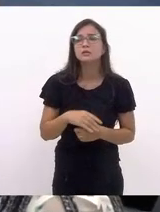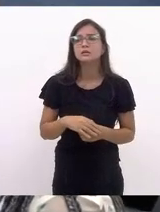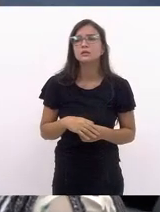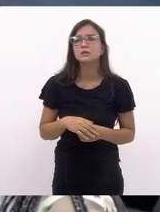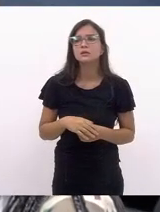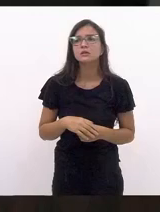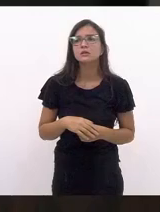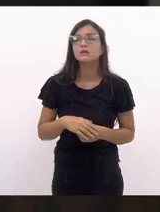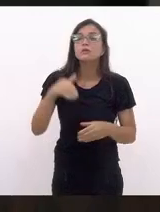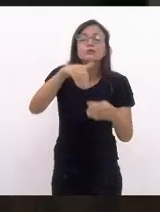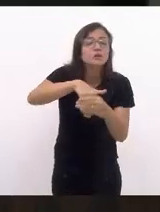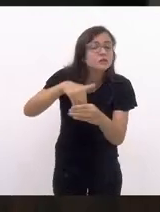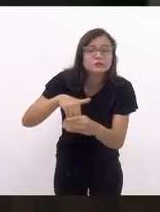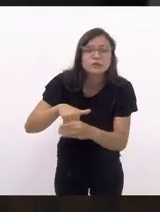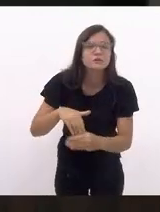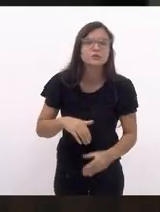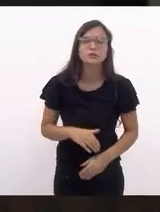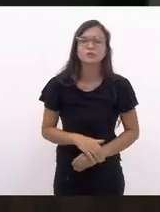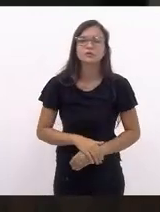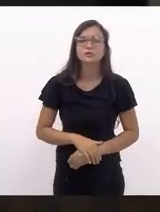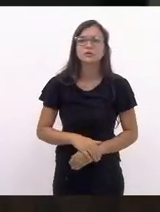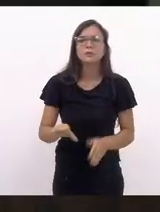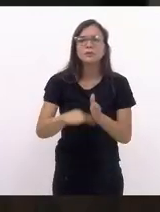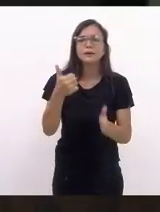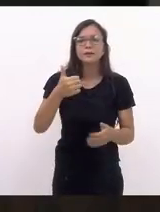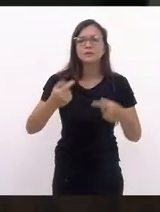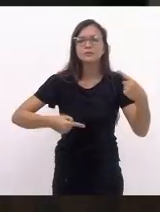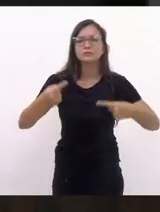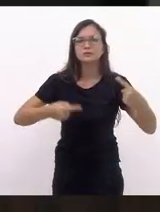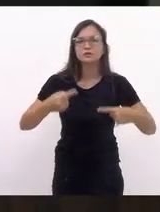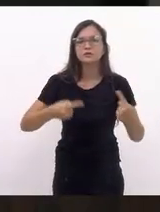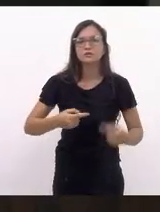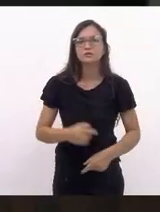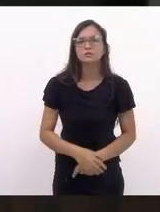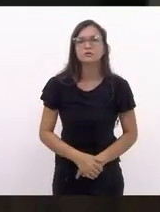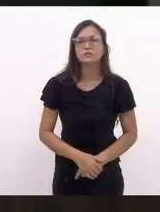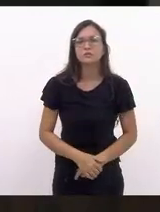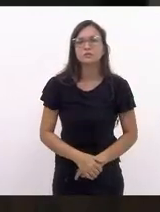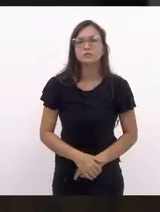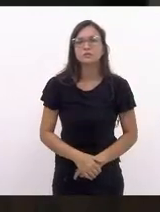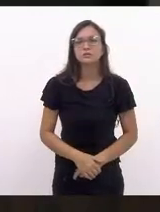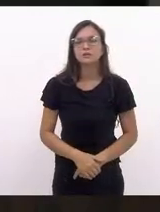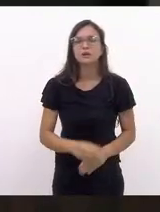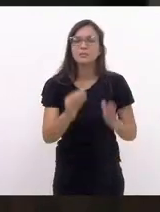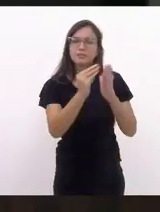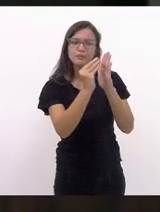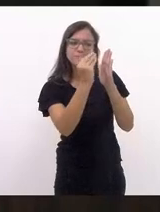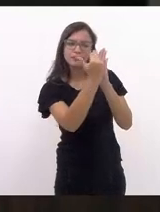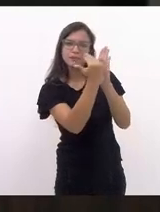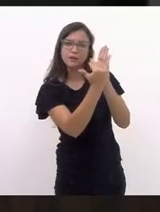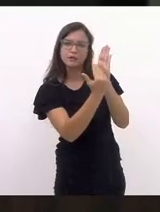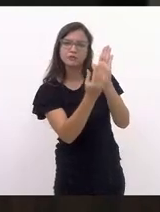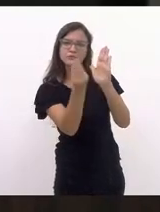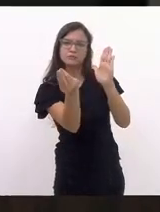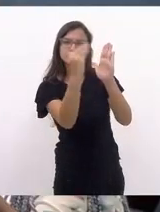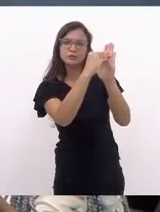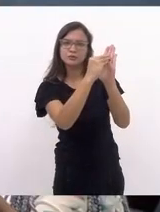aí votação da em primeira discussão foi incluído na pauta a